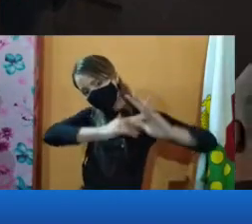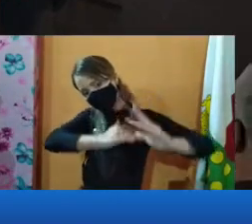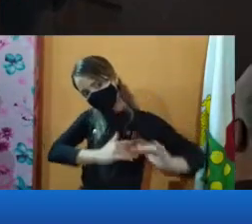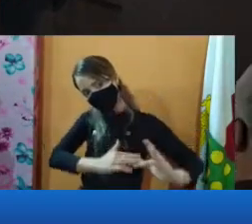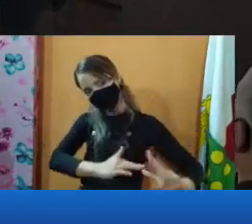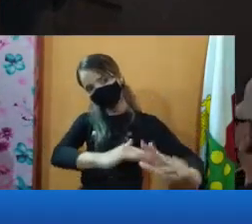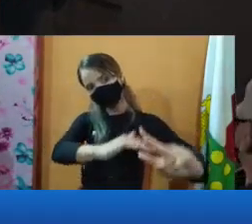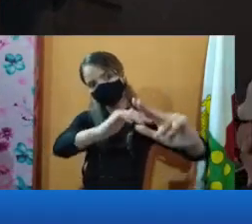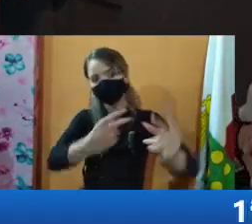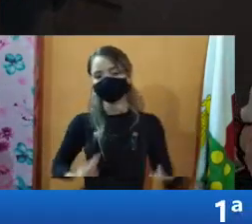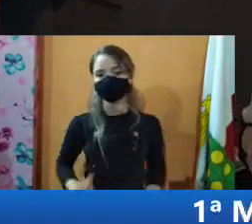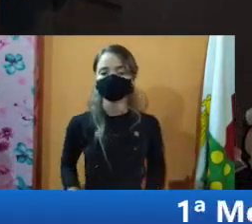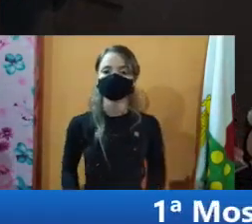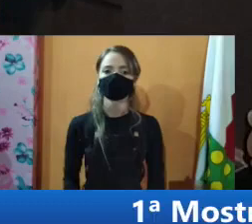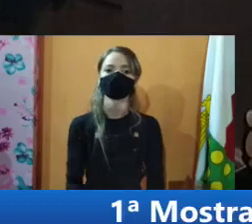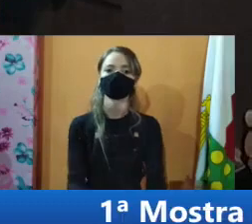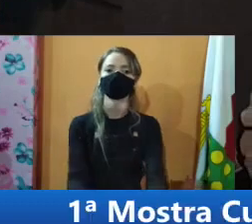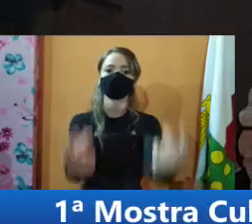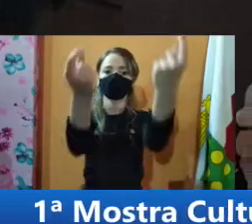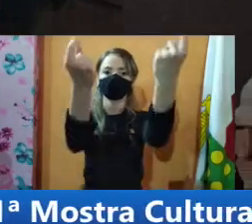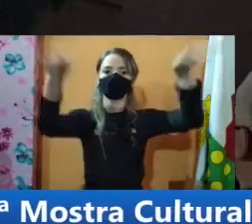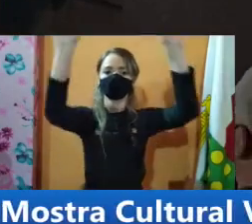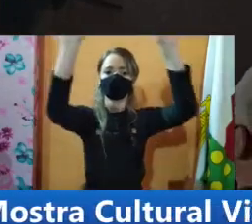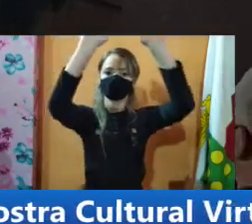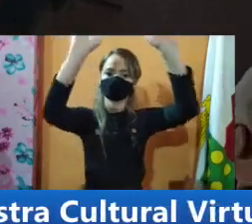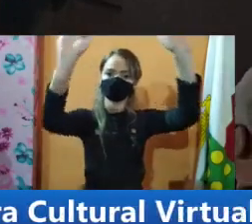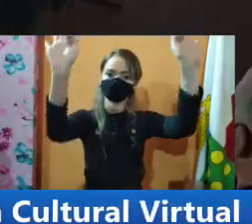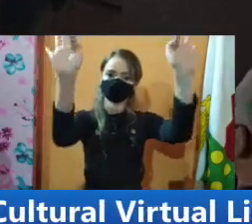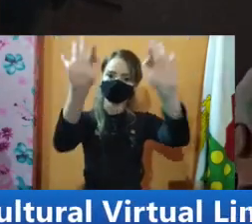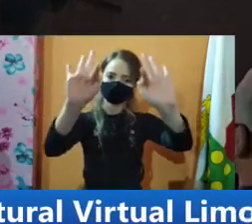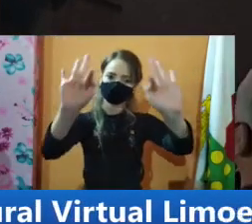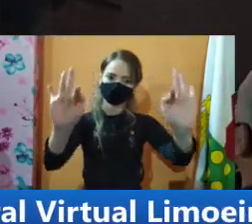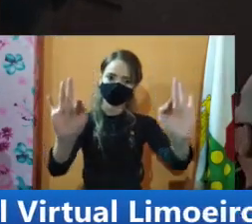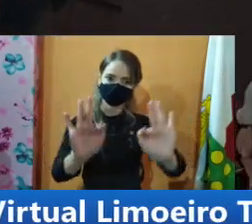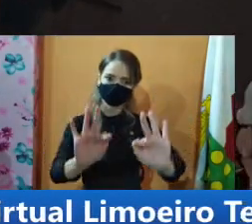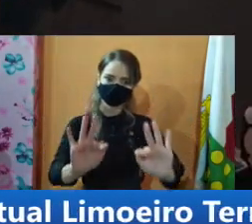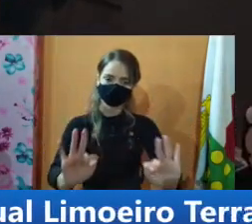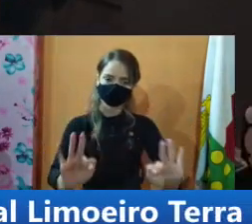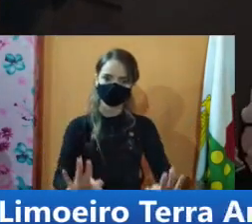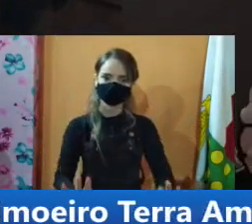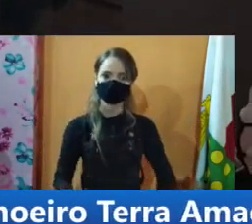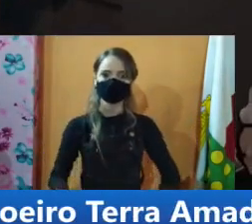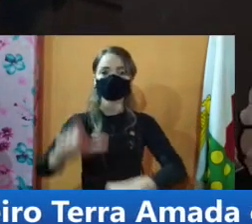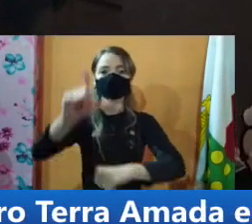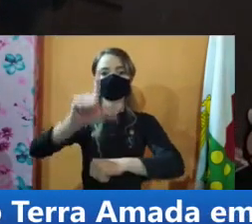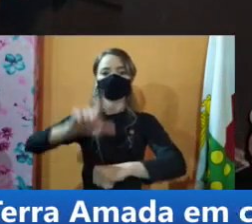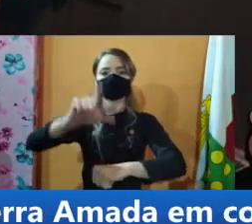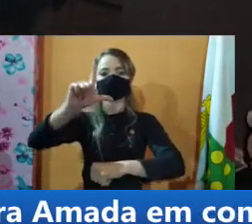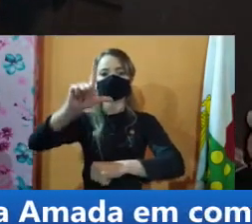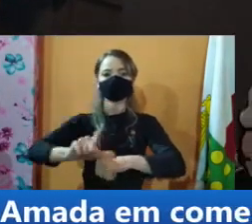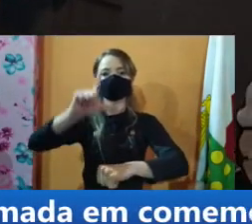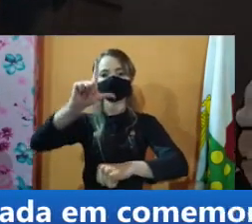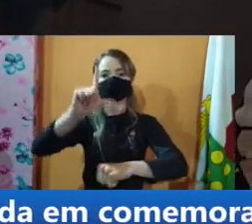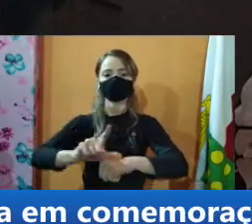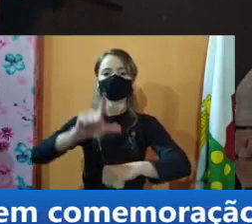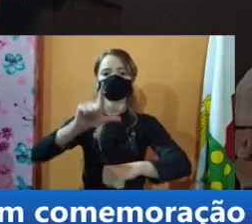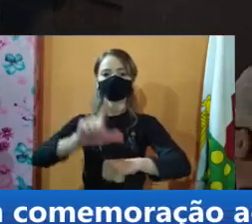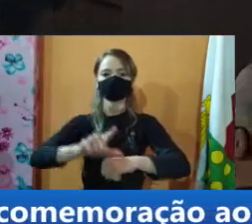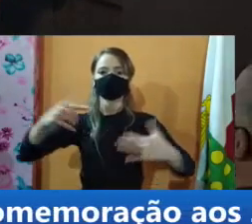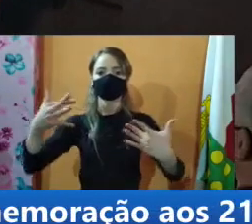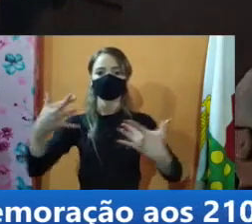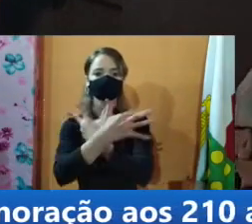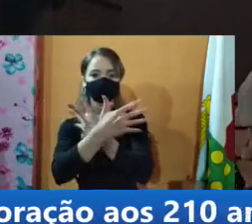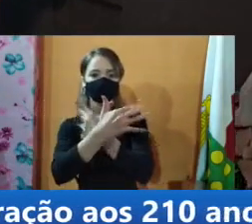é teu, sendo eternamente feliz. Limoeiro,